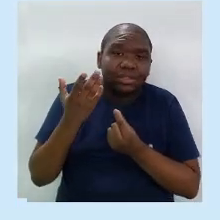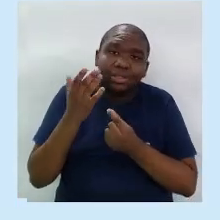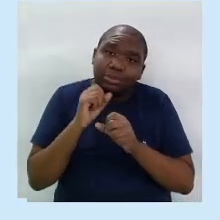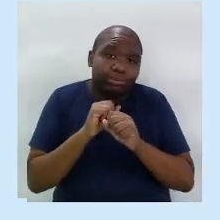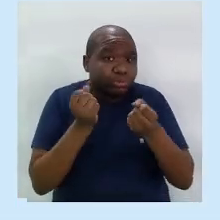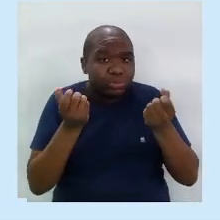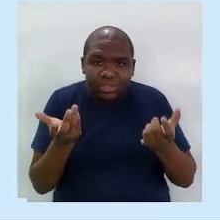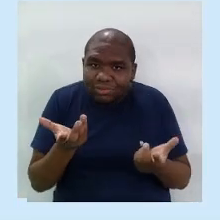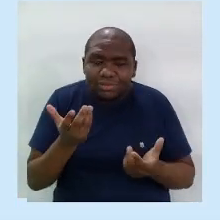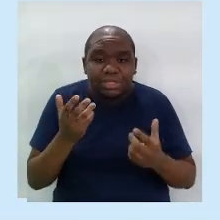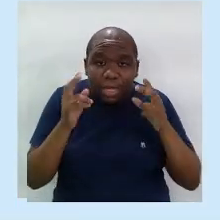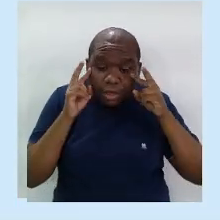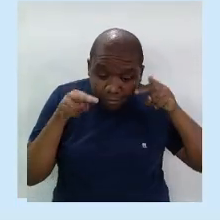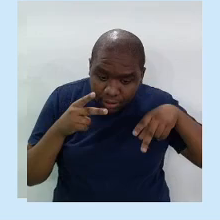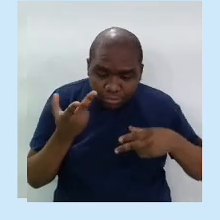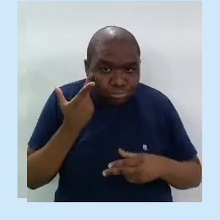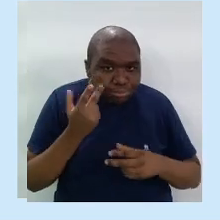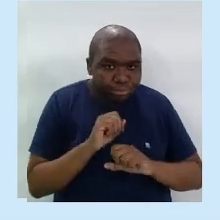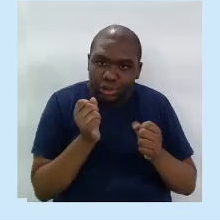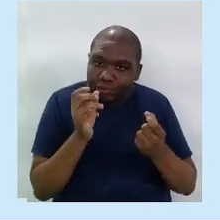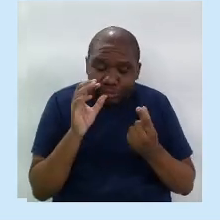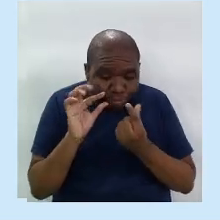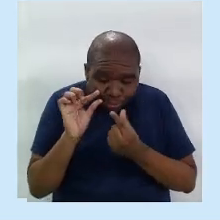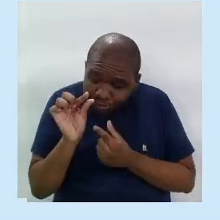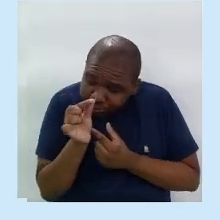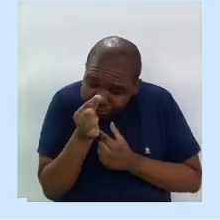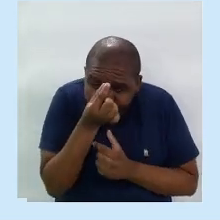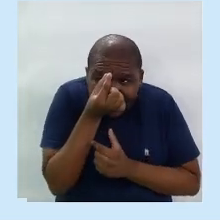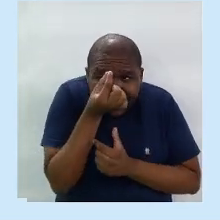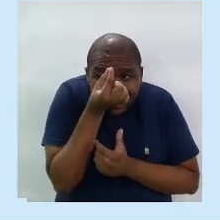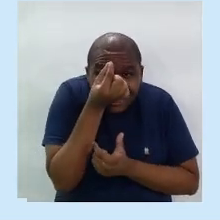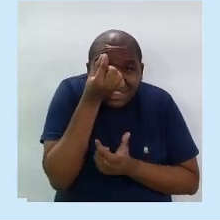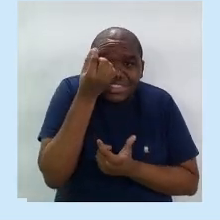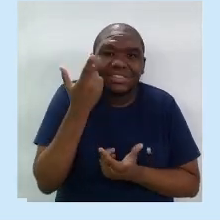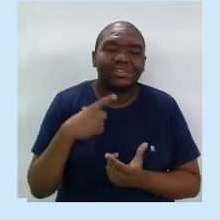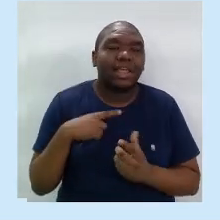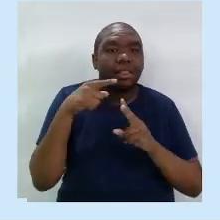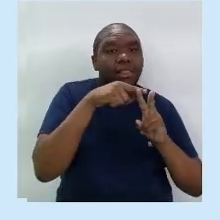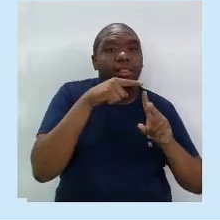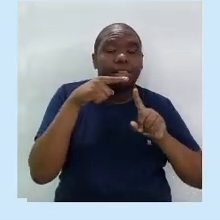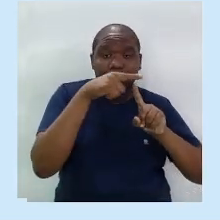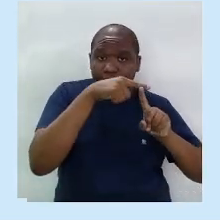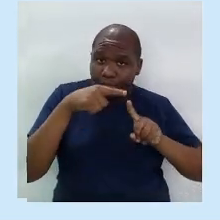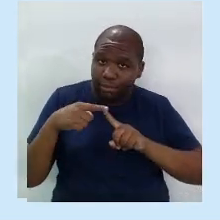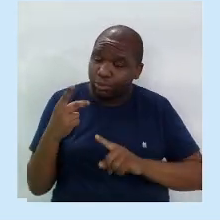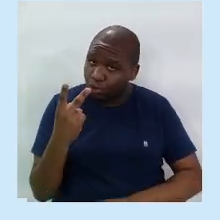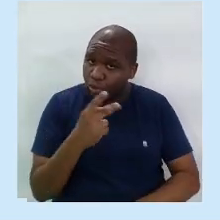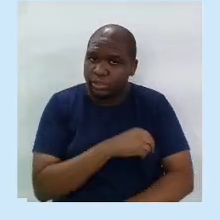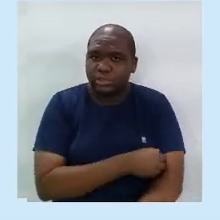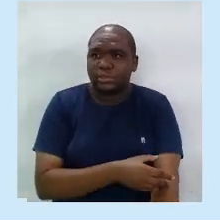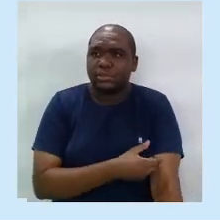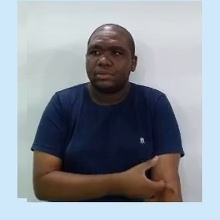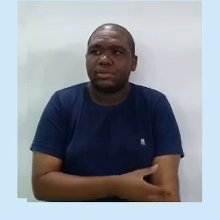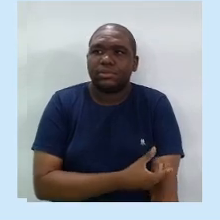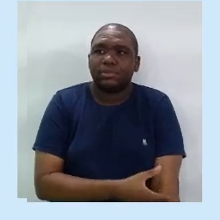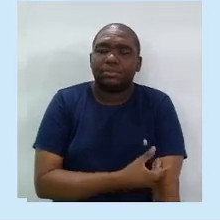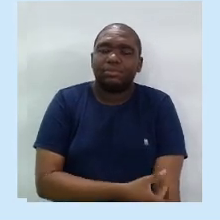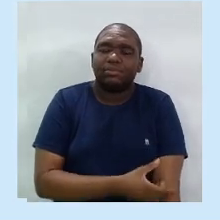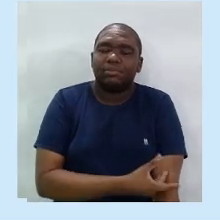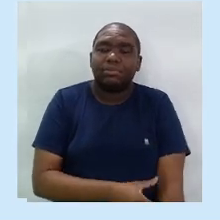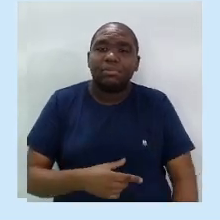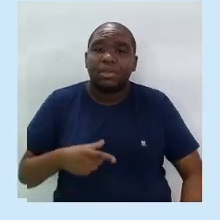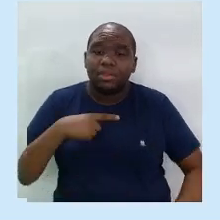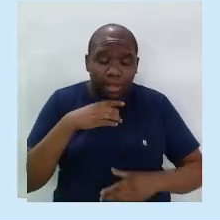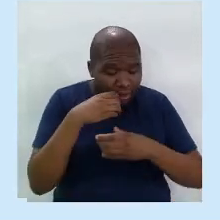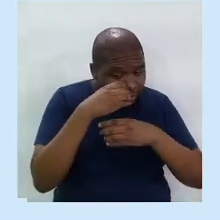no microscópio eletrônico. Vejam bem, tem 2 tipos de microscópio. Na realidade, existem vários tipos de